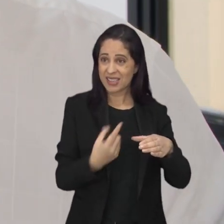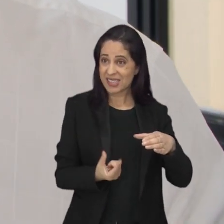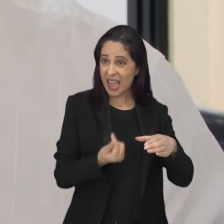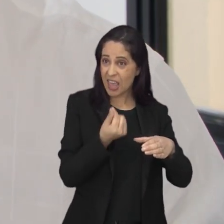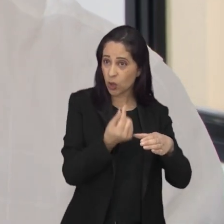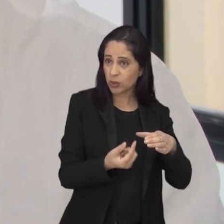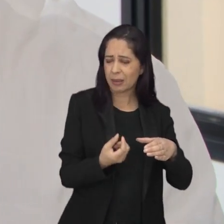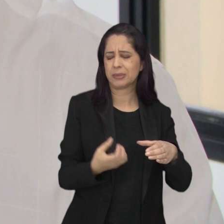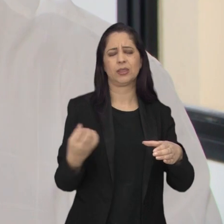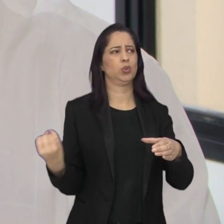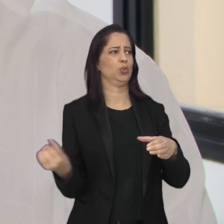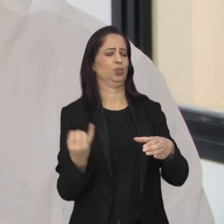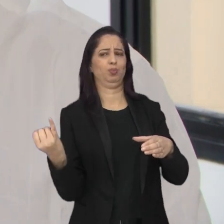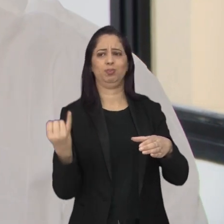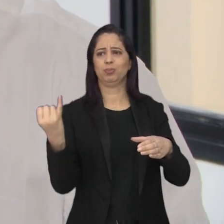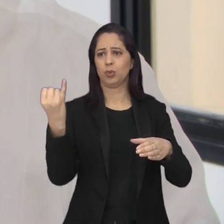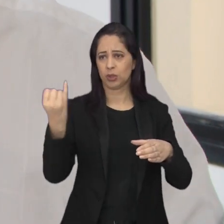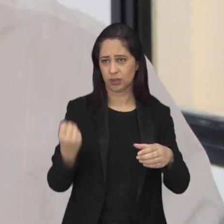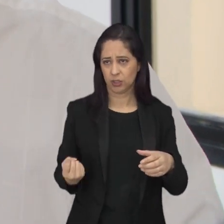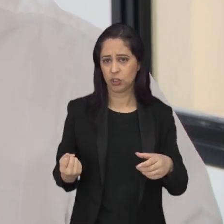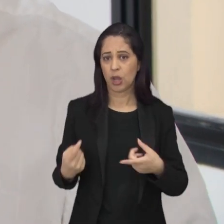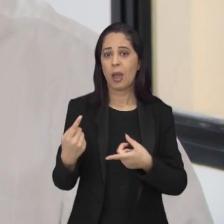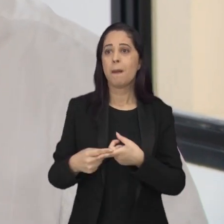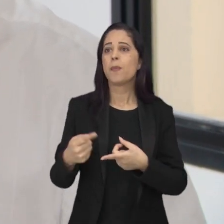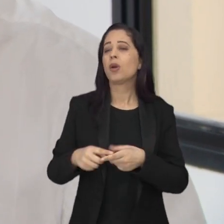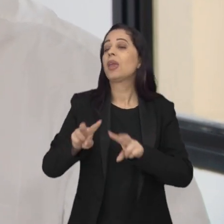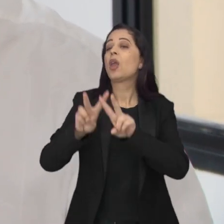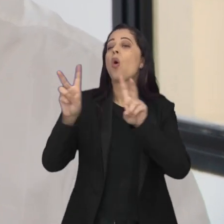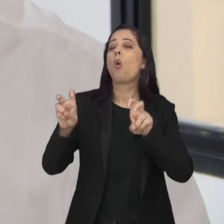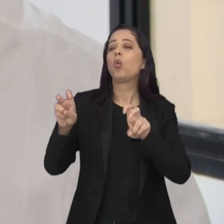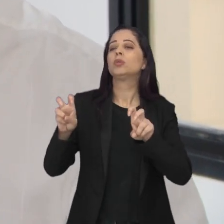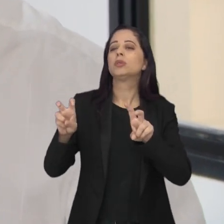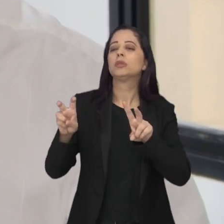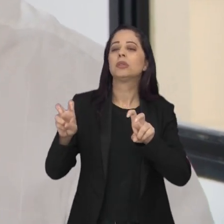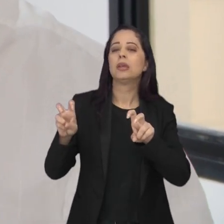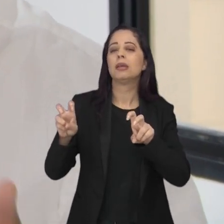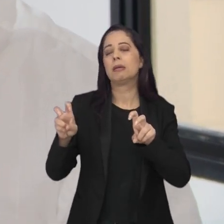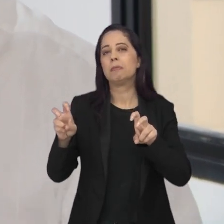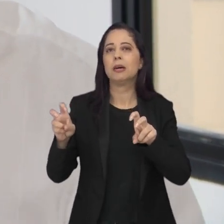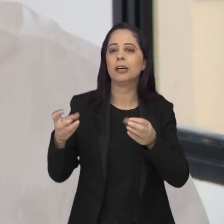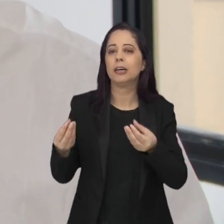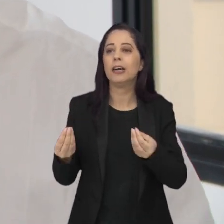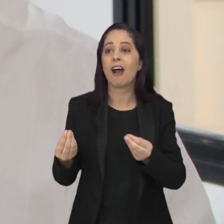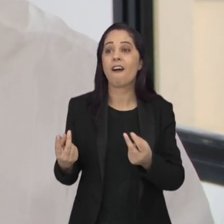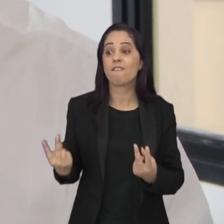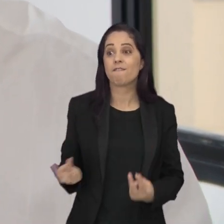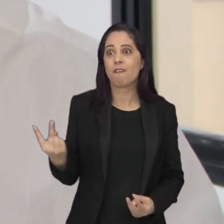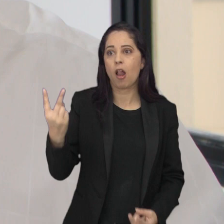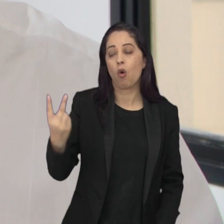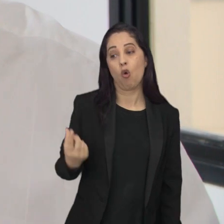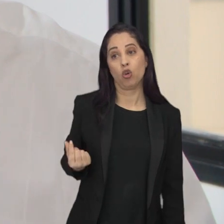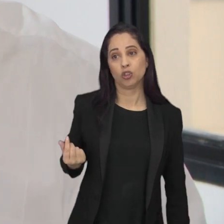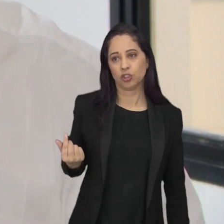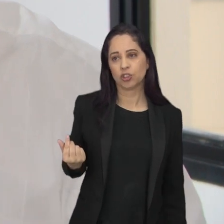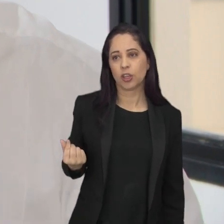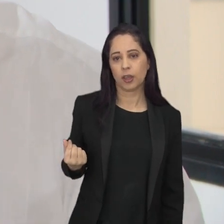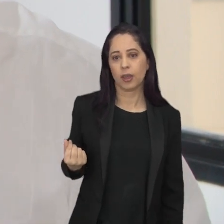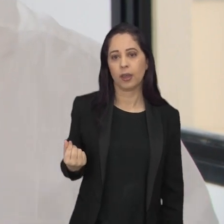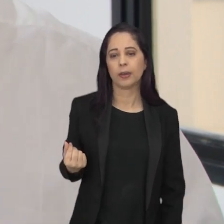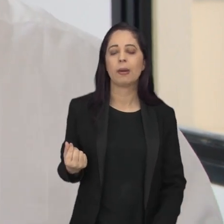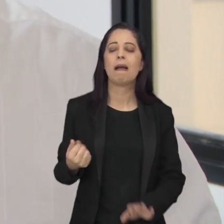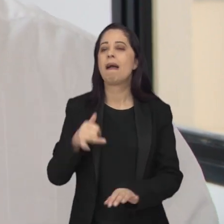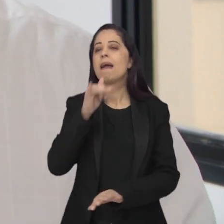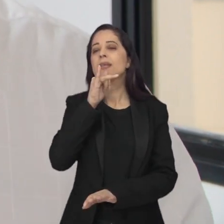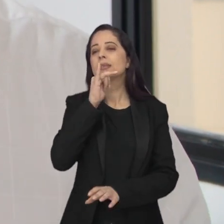Comissão de Economia ela tem um papel fundamental para tratar especificamente de assuntos relacionados a valores, né? Por